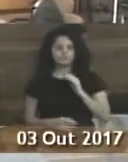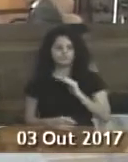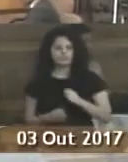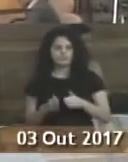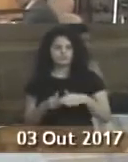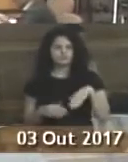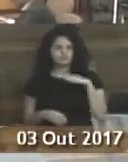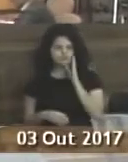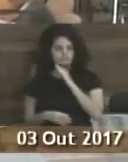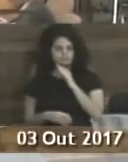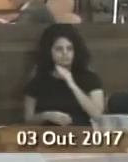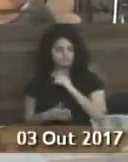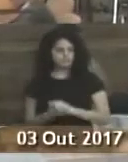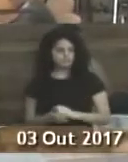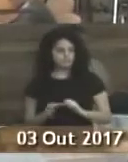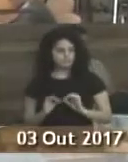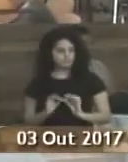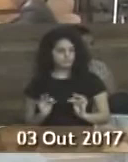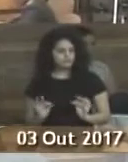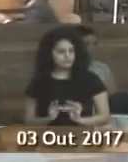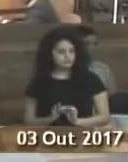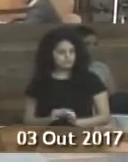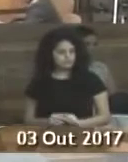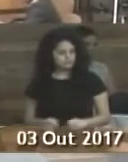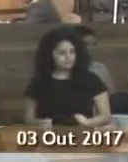mesmo vereador.